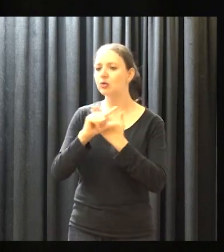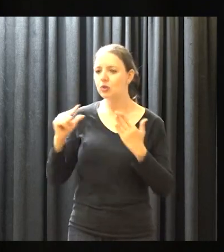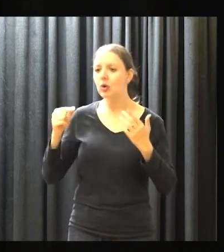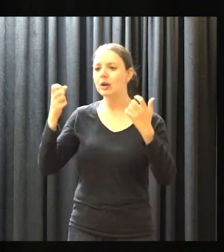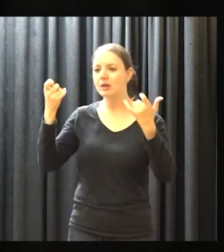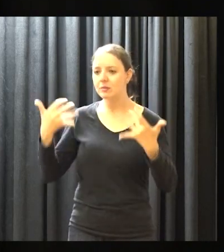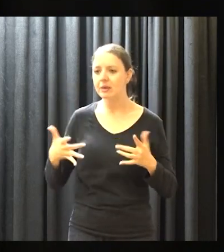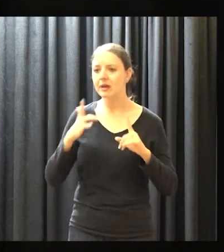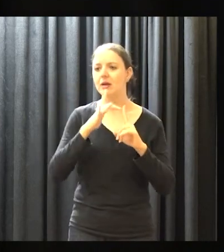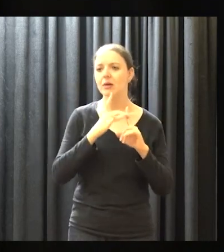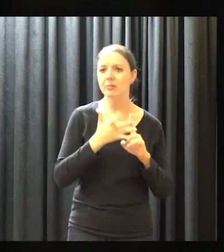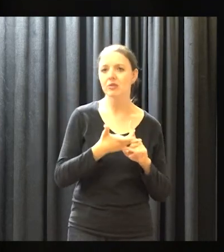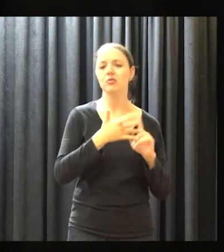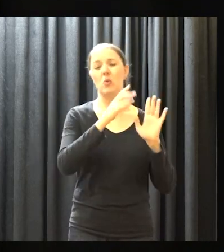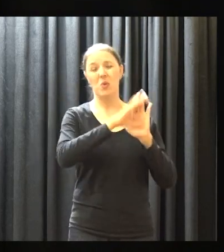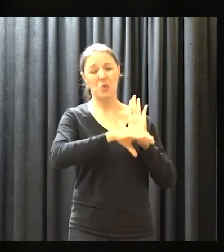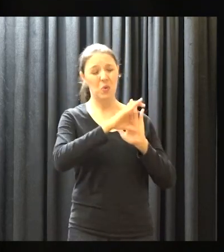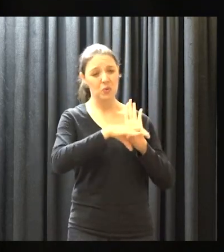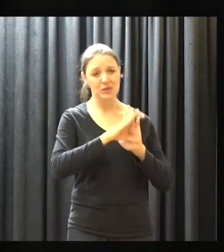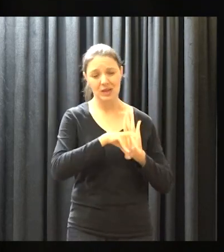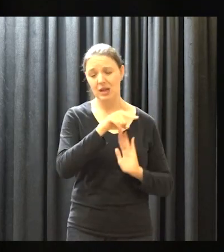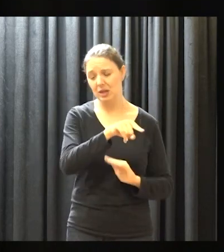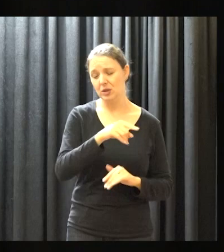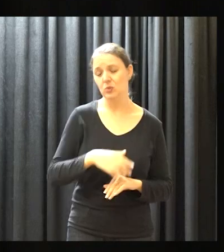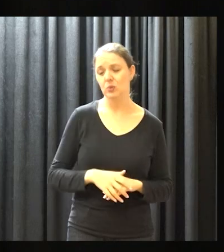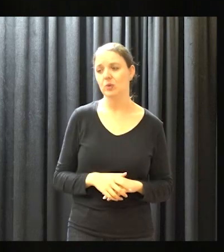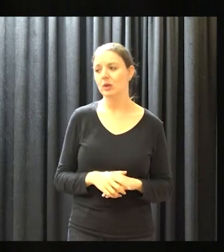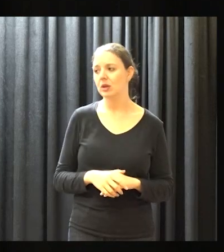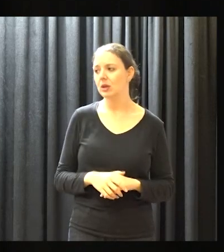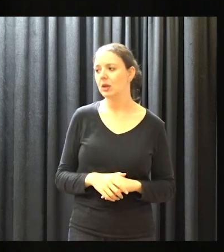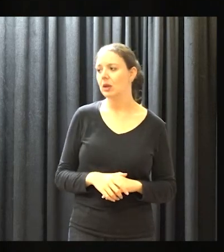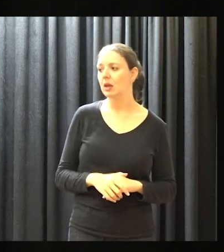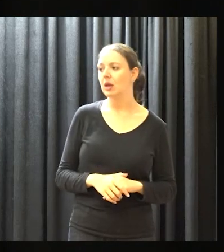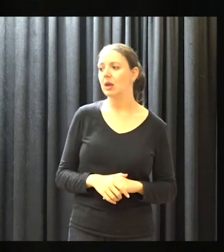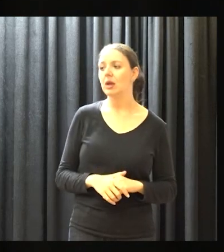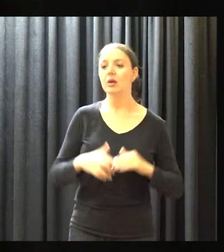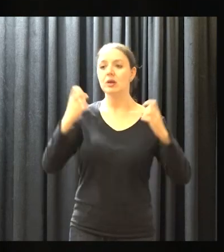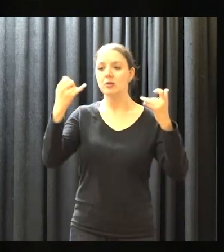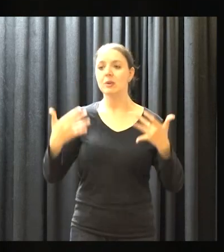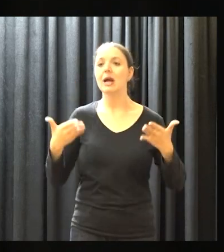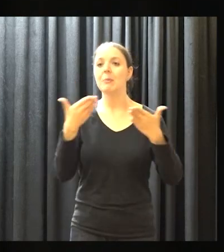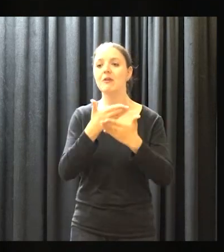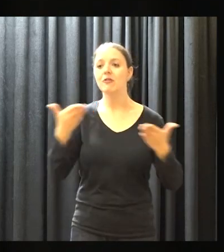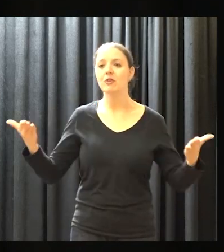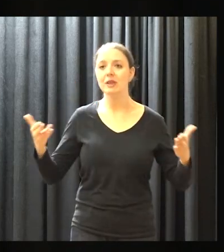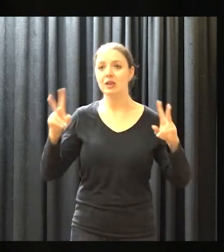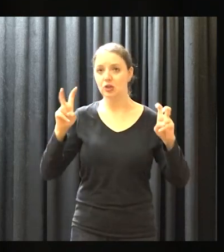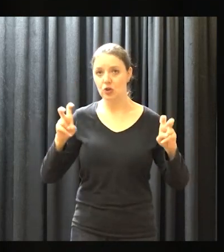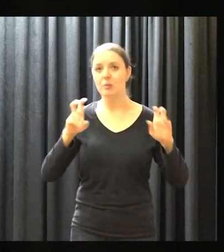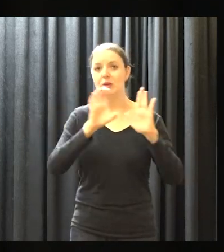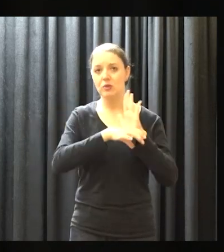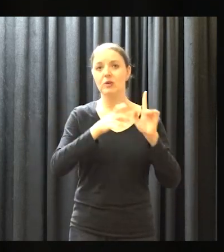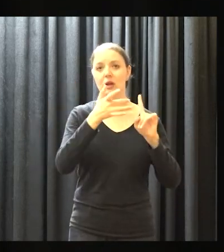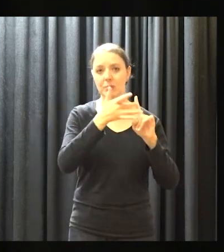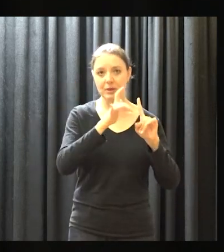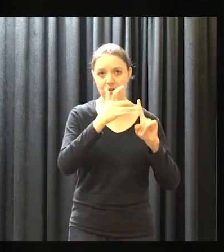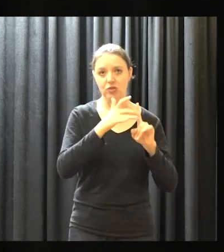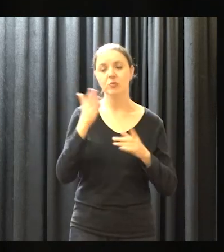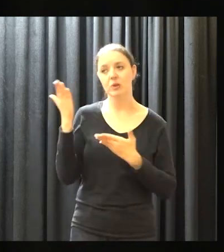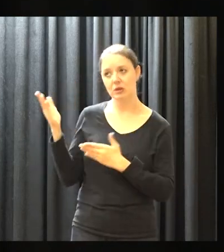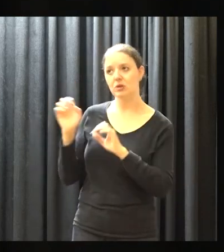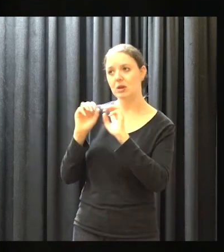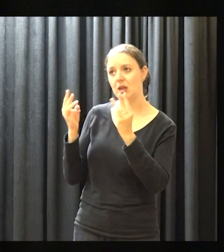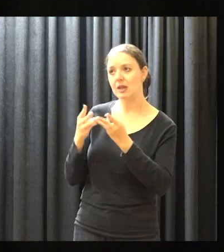Porcão. E aí eu trouxe um capacitista a partir dela para aqui, parecia outro conceito que eu